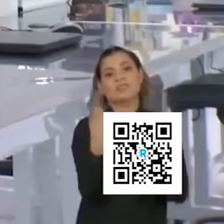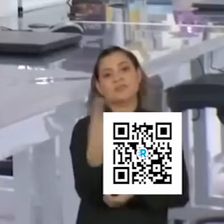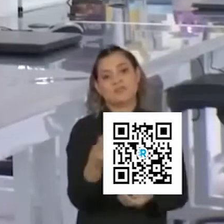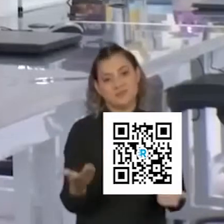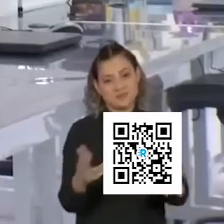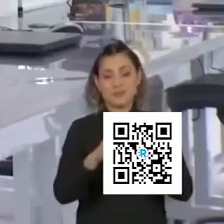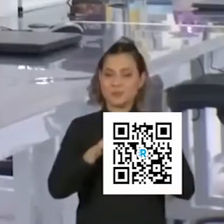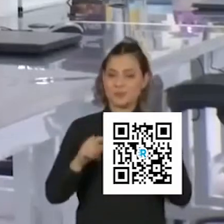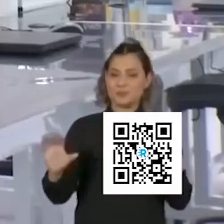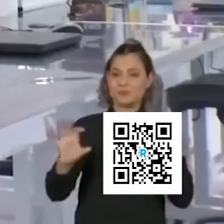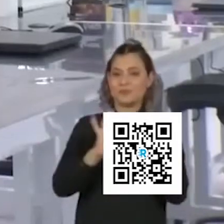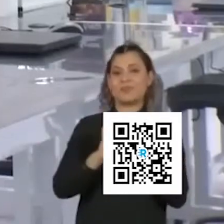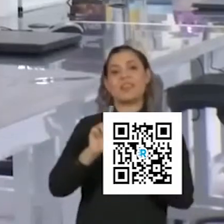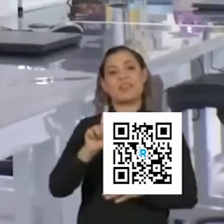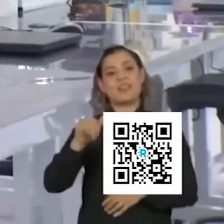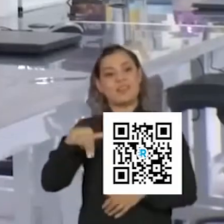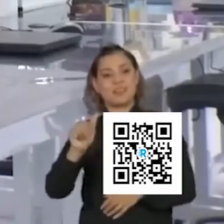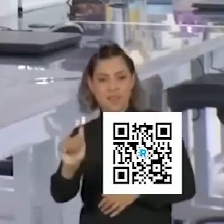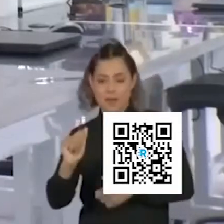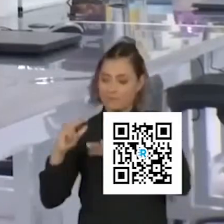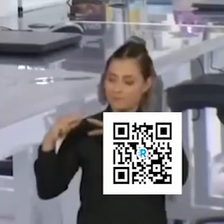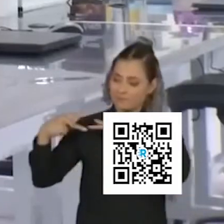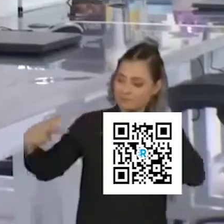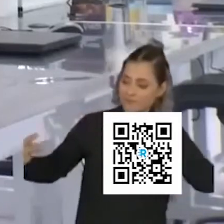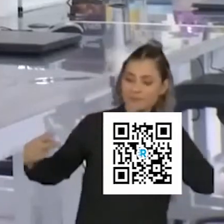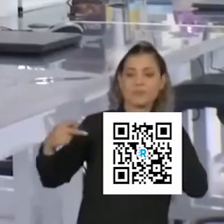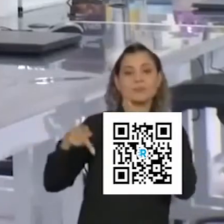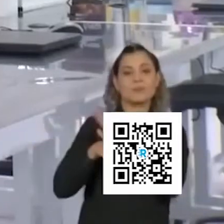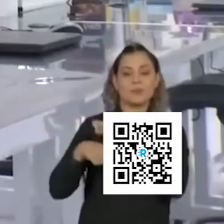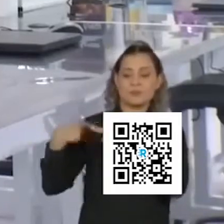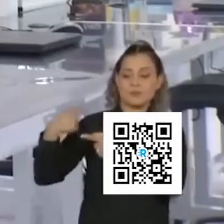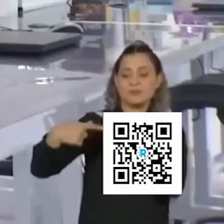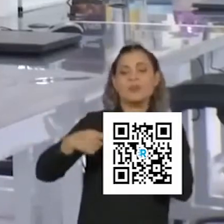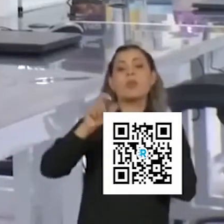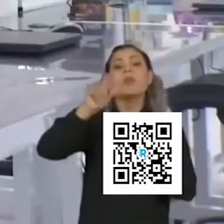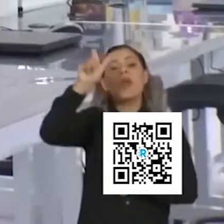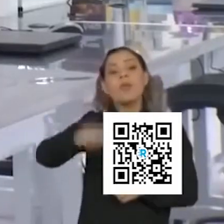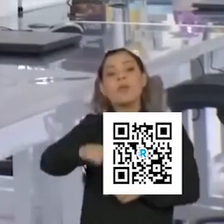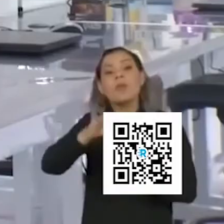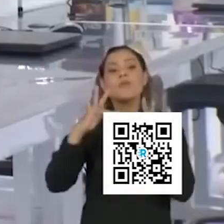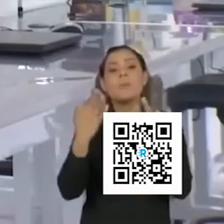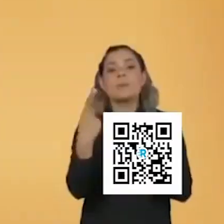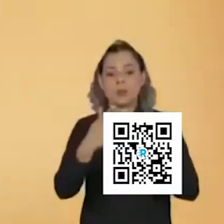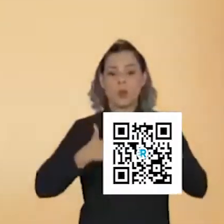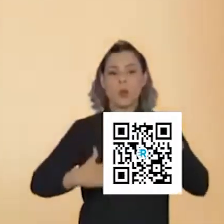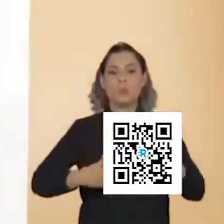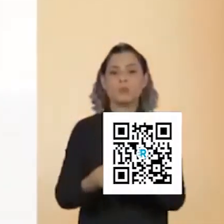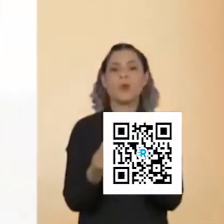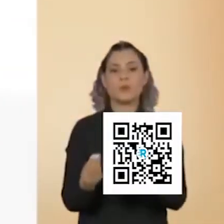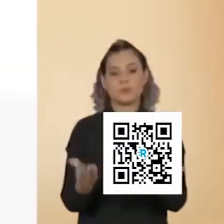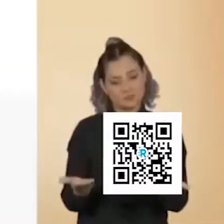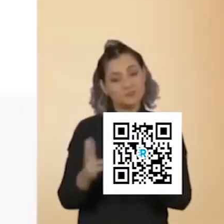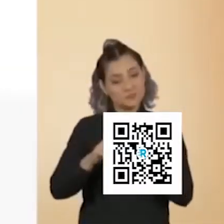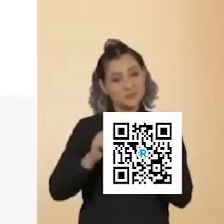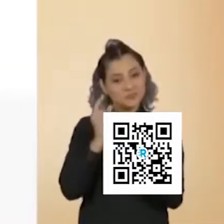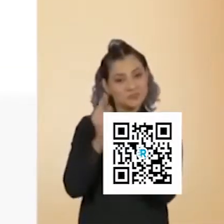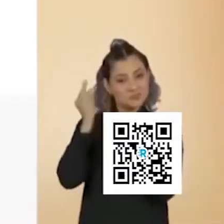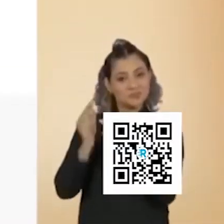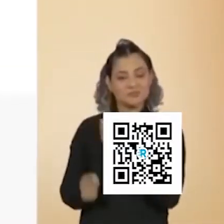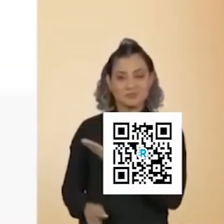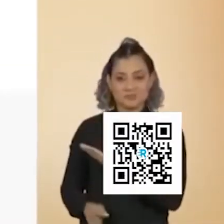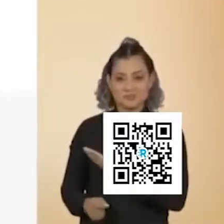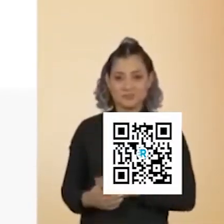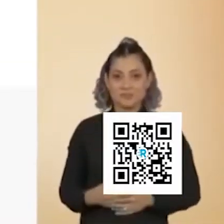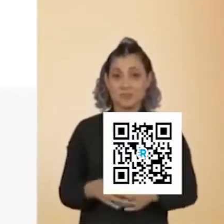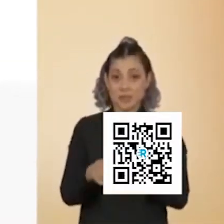está codada no DNA de cada um, onde tem informações sobre quem você é e como seu corpo funciona. Esta outra plataforma